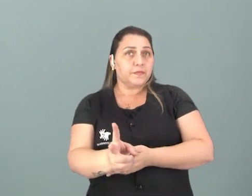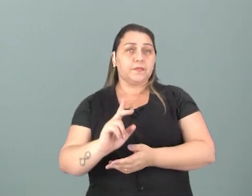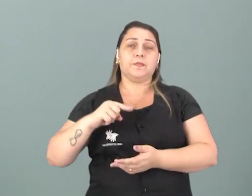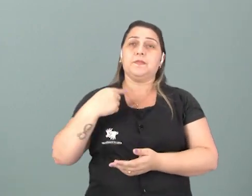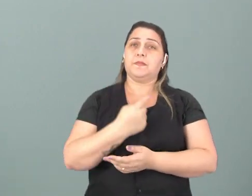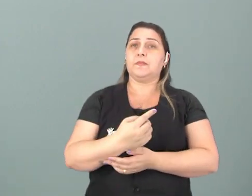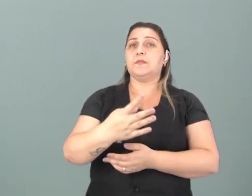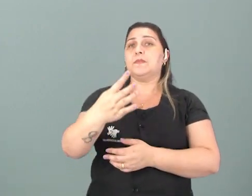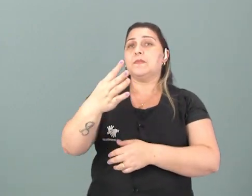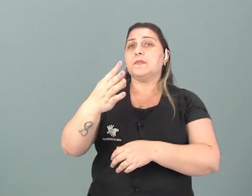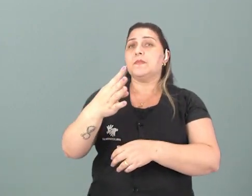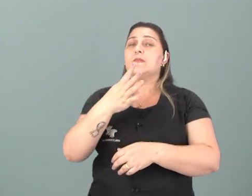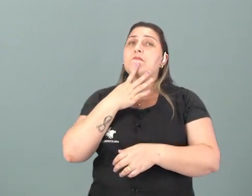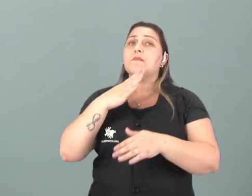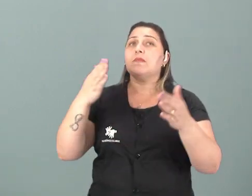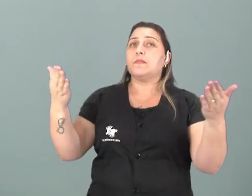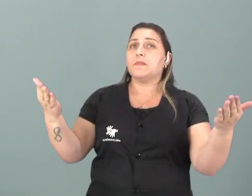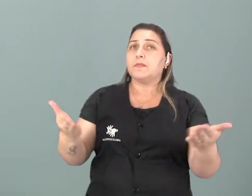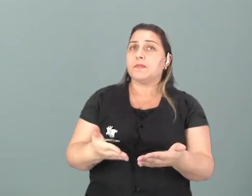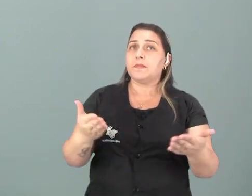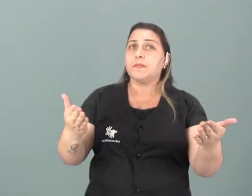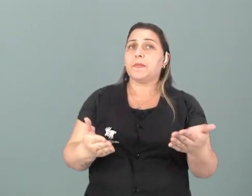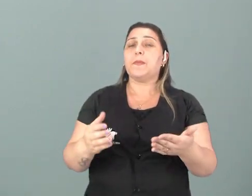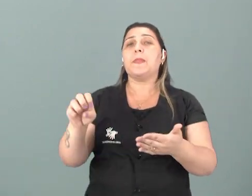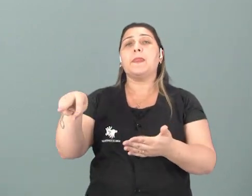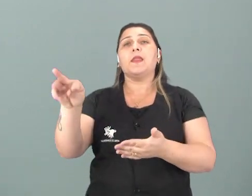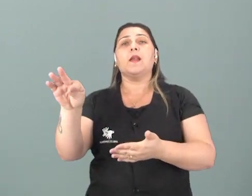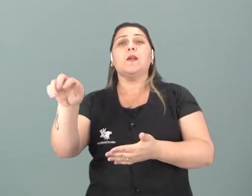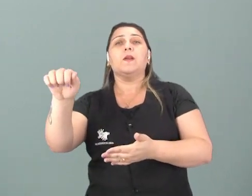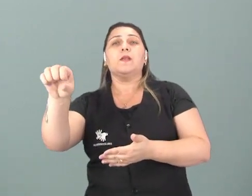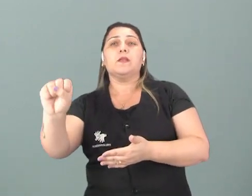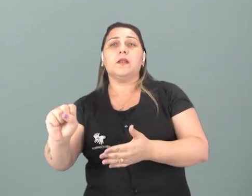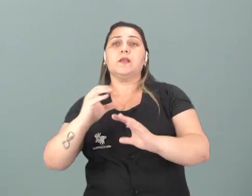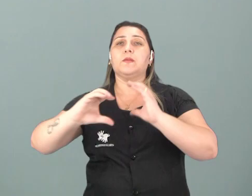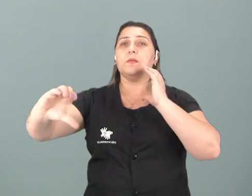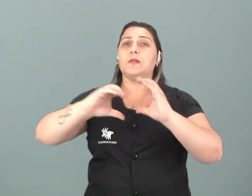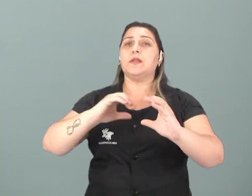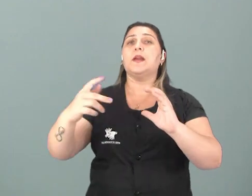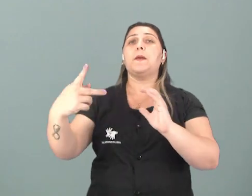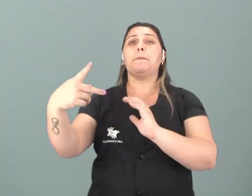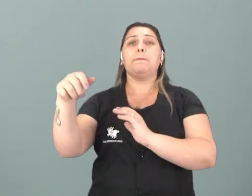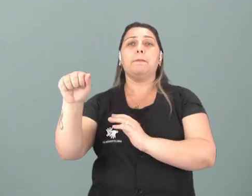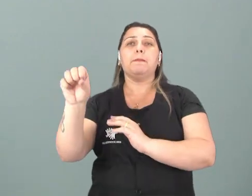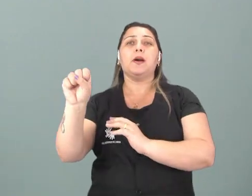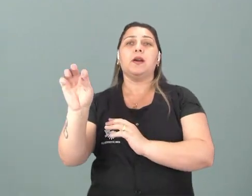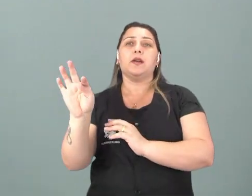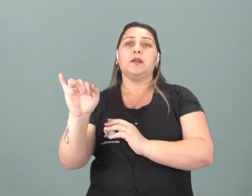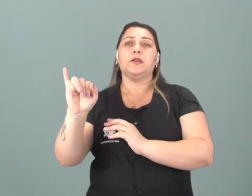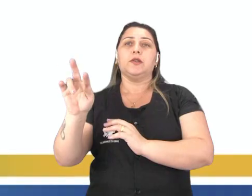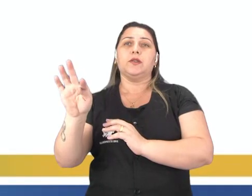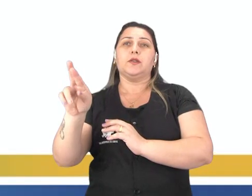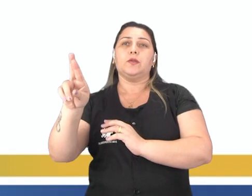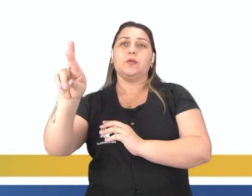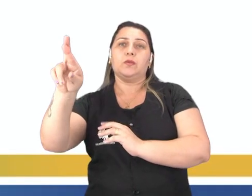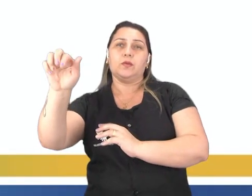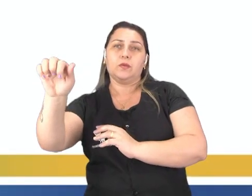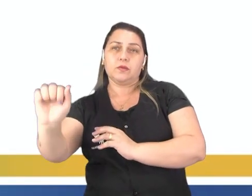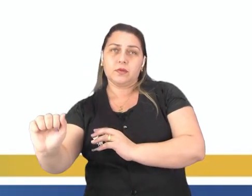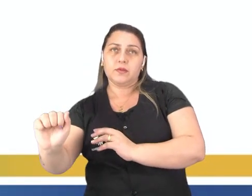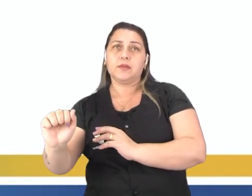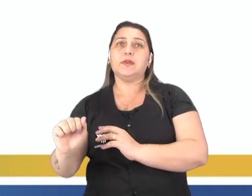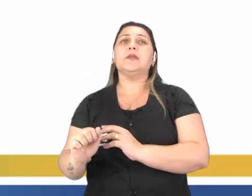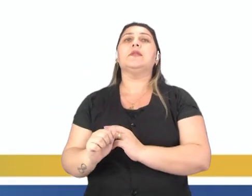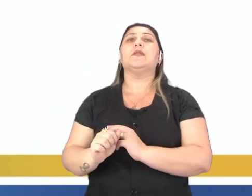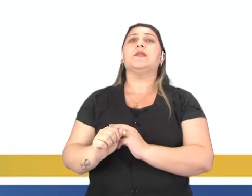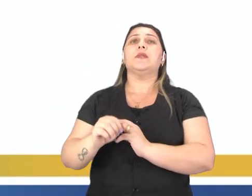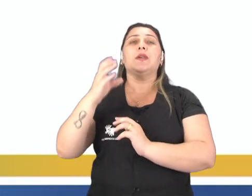vamos conhecer agora as notas musicais na partitura, tá? Então vamos lá. São